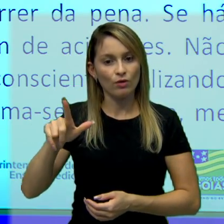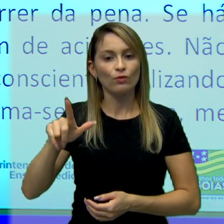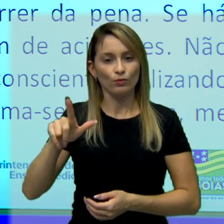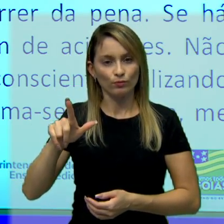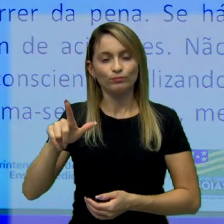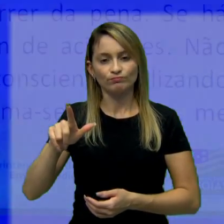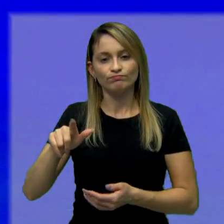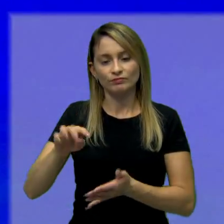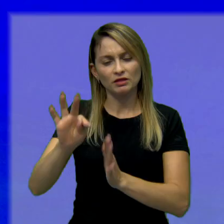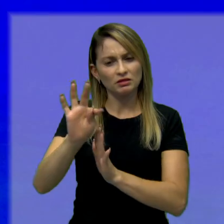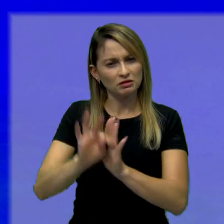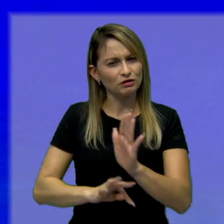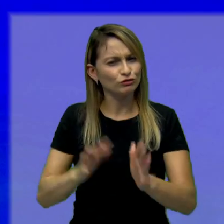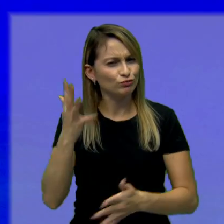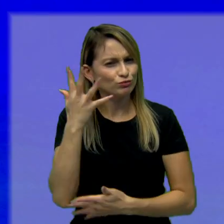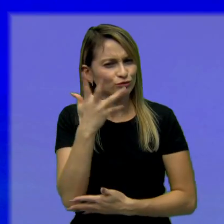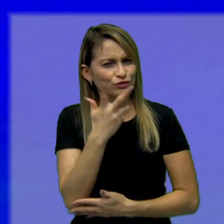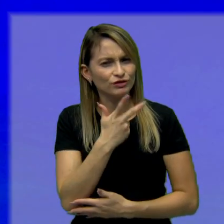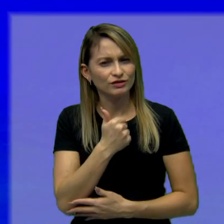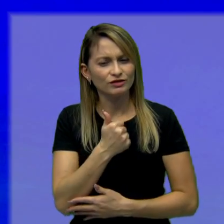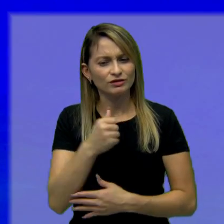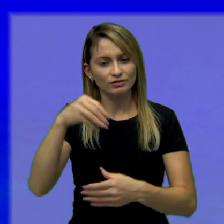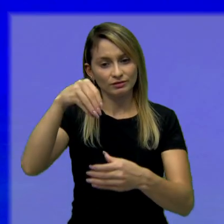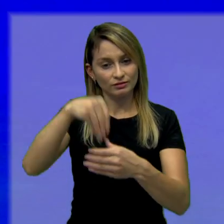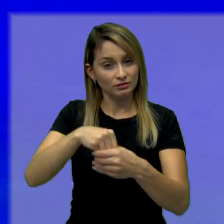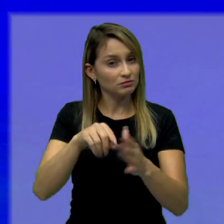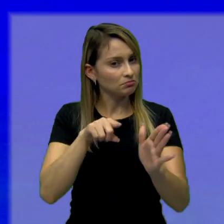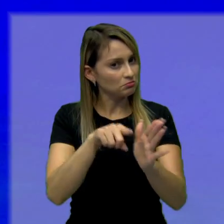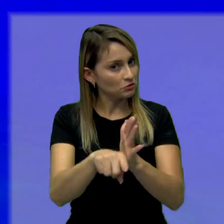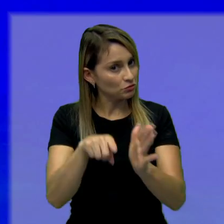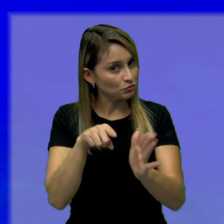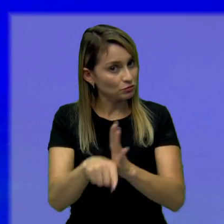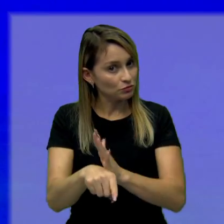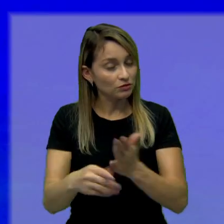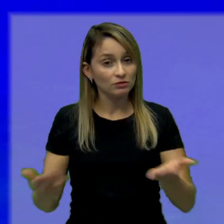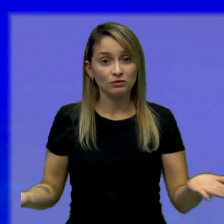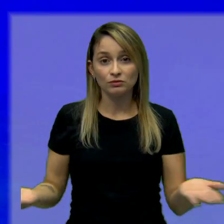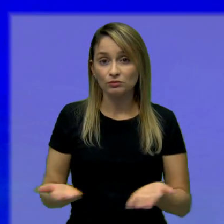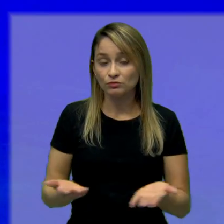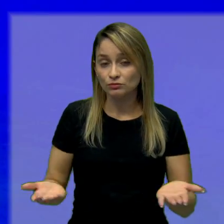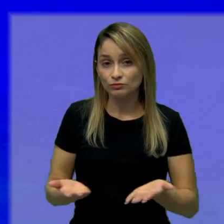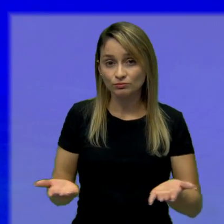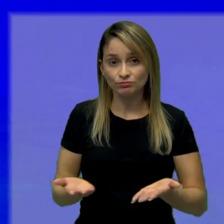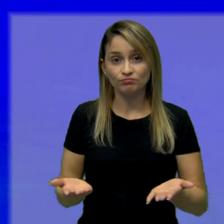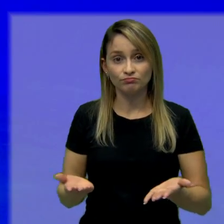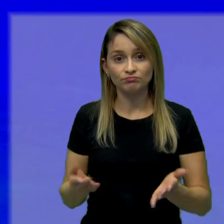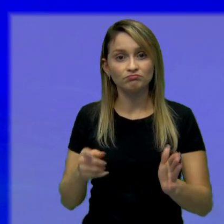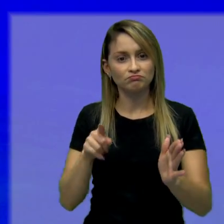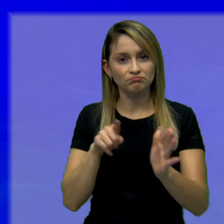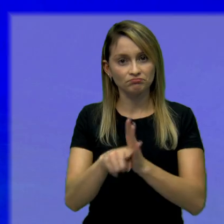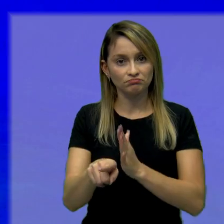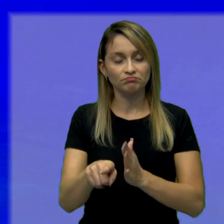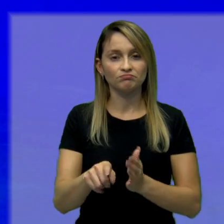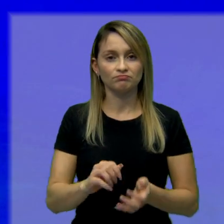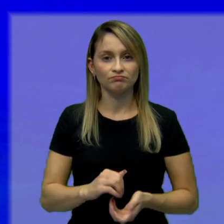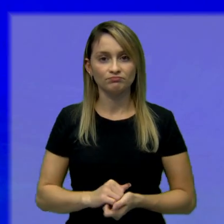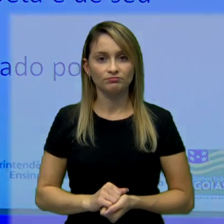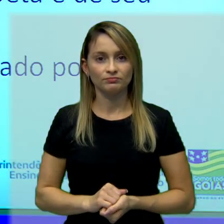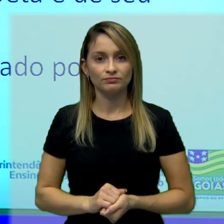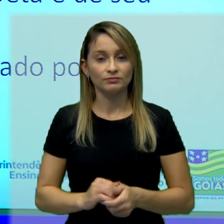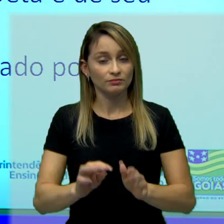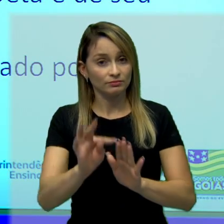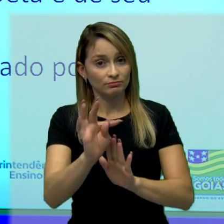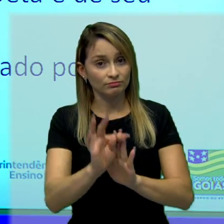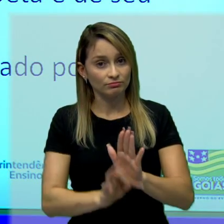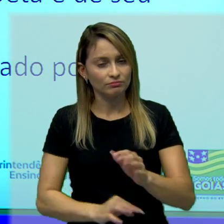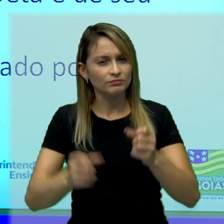texto lindo, né, pessoal? Que faz parte dessa nossa questão. E aí vem o enunciado.